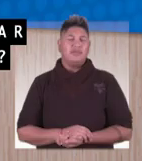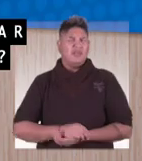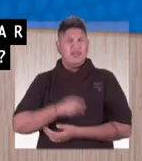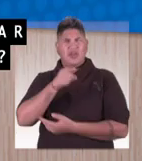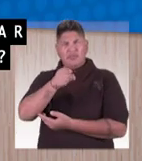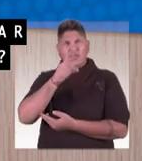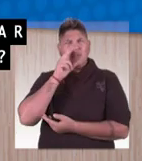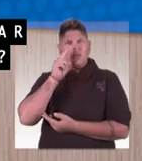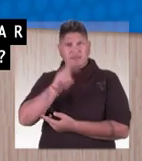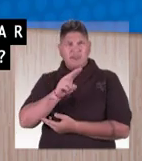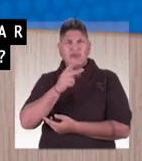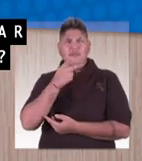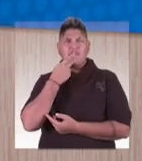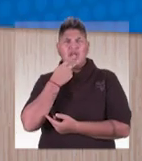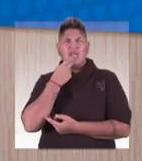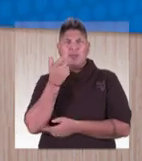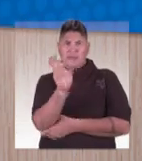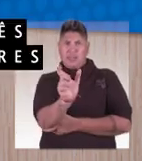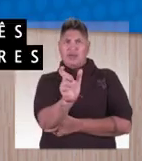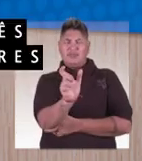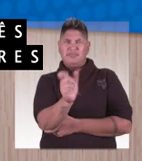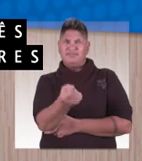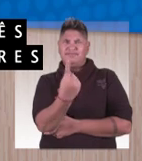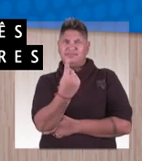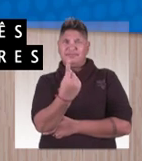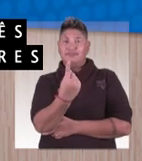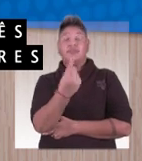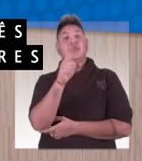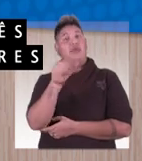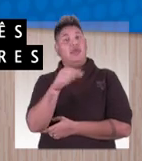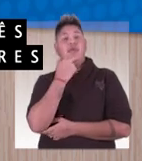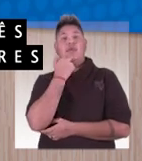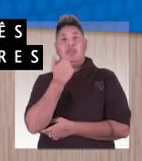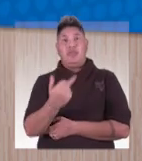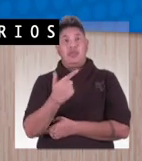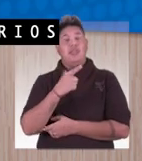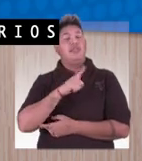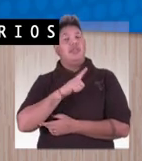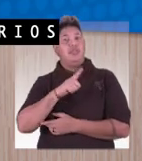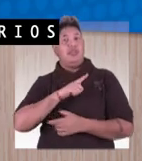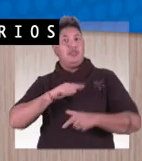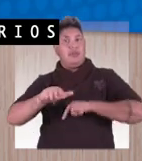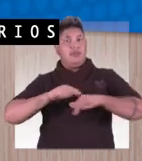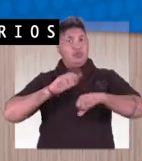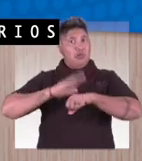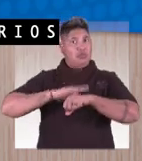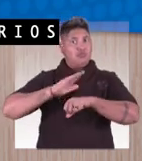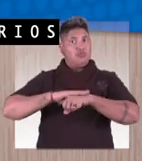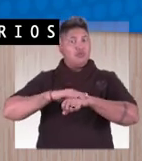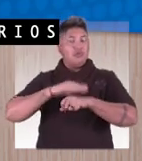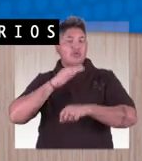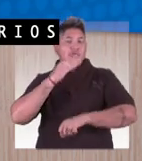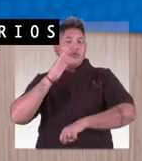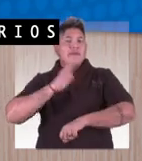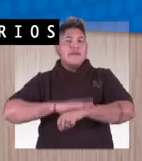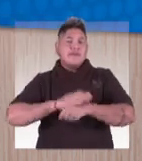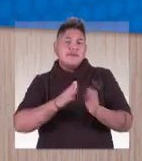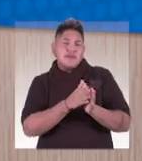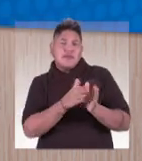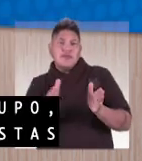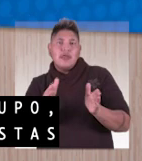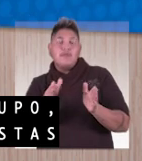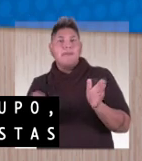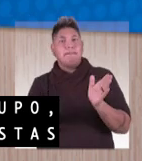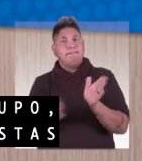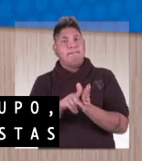Você já ouviu falar em gig economy? Esse termo em inglês engloba trabalhadores autônomos e temporários da era